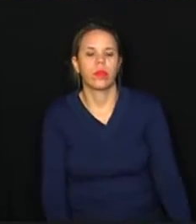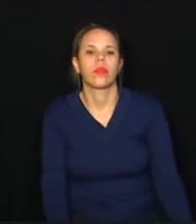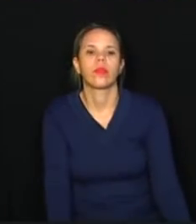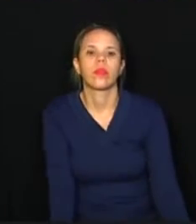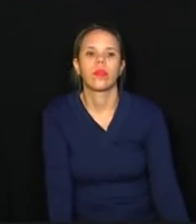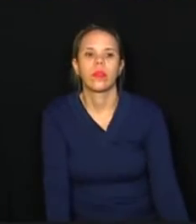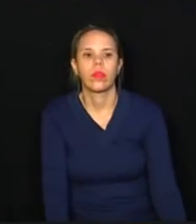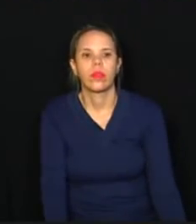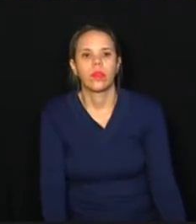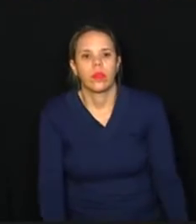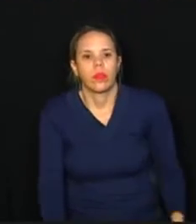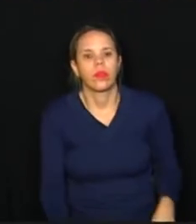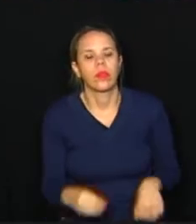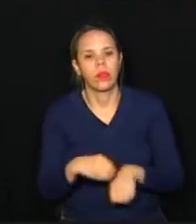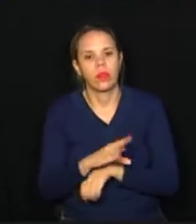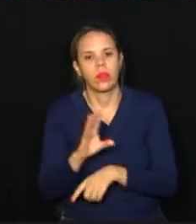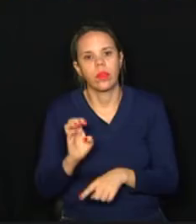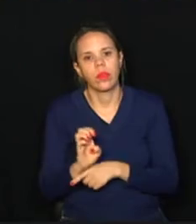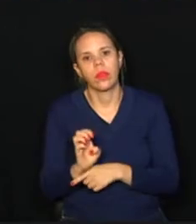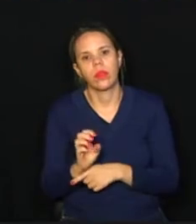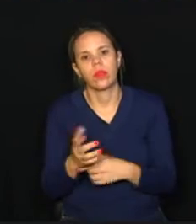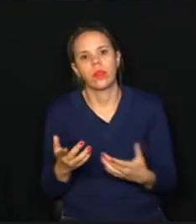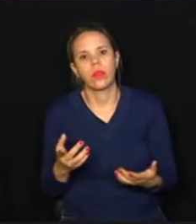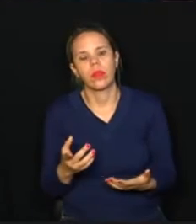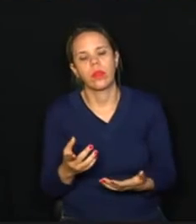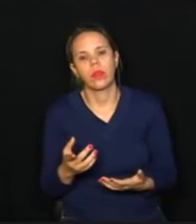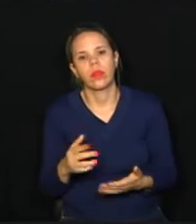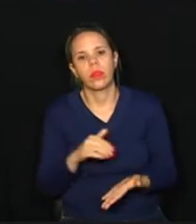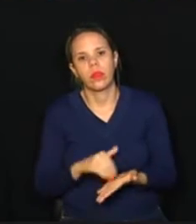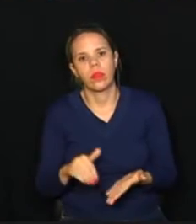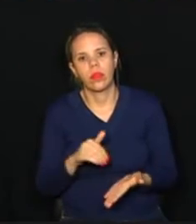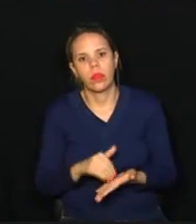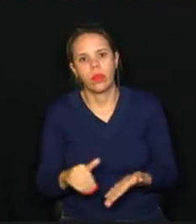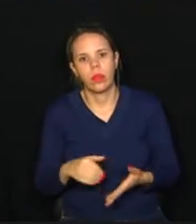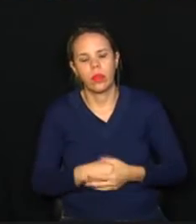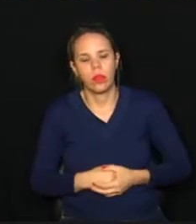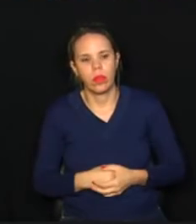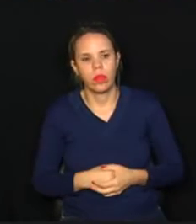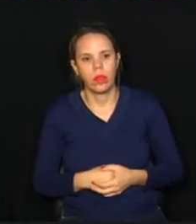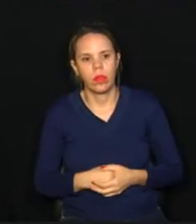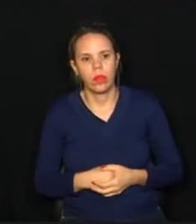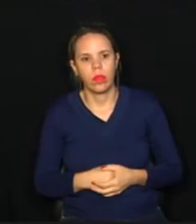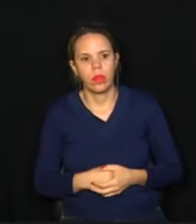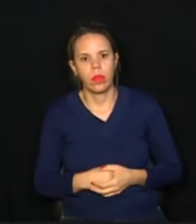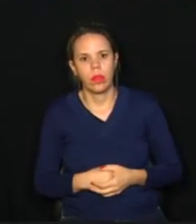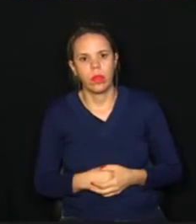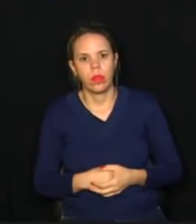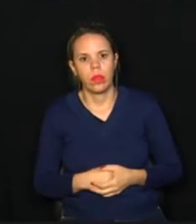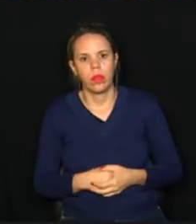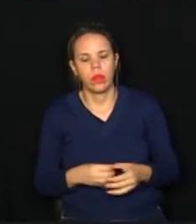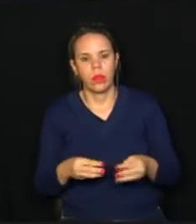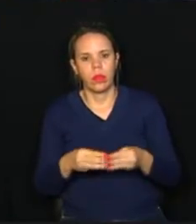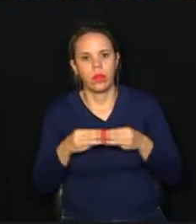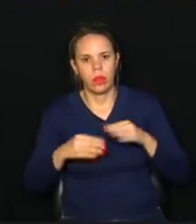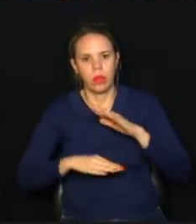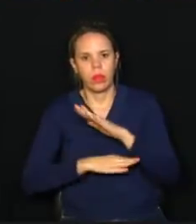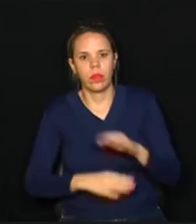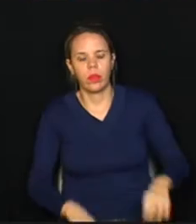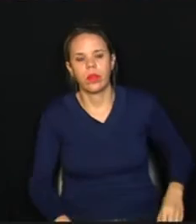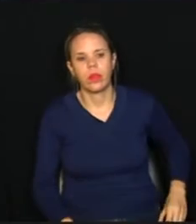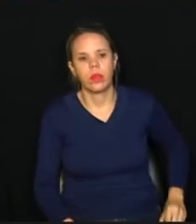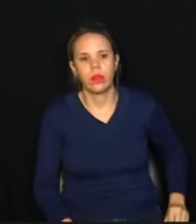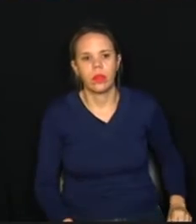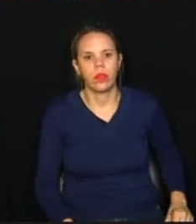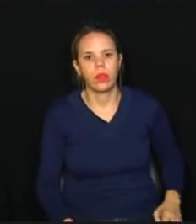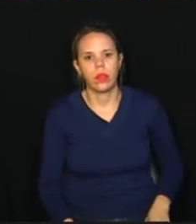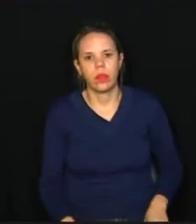e vai para deputado estadual, para secretarias, por moções na Câmara, na